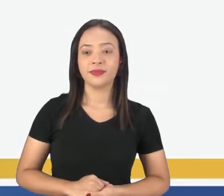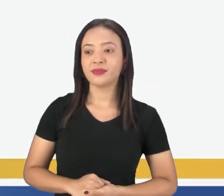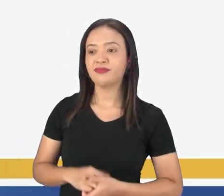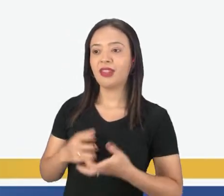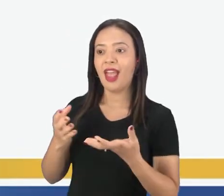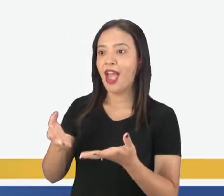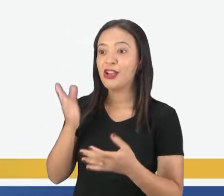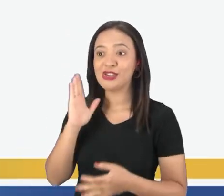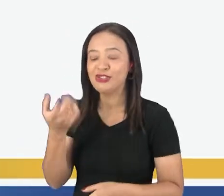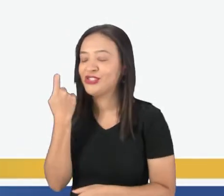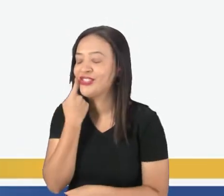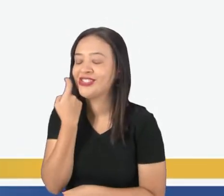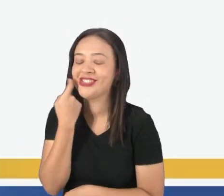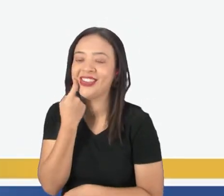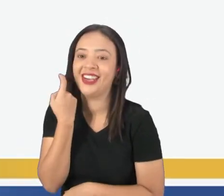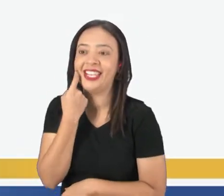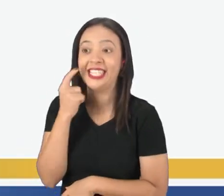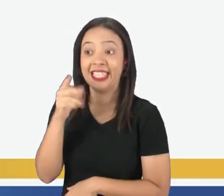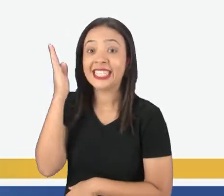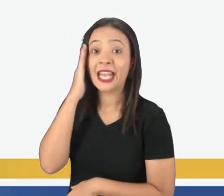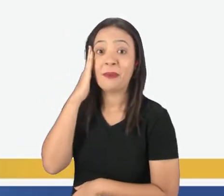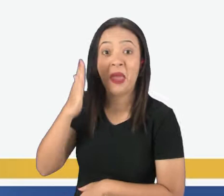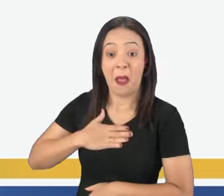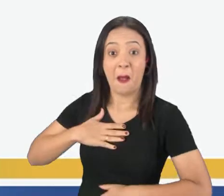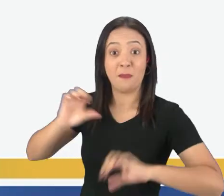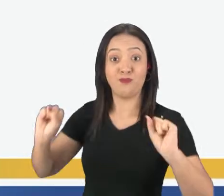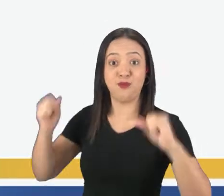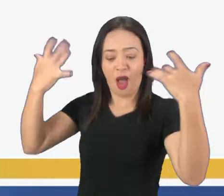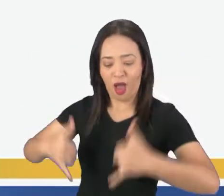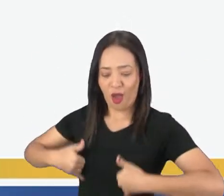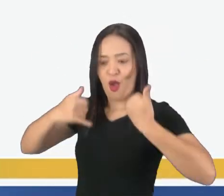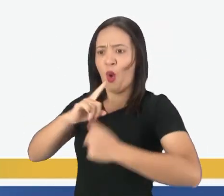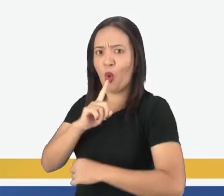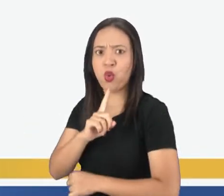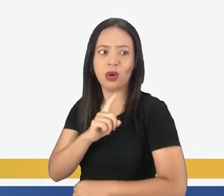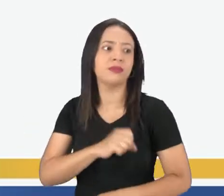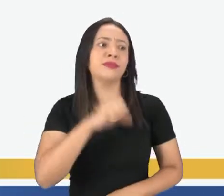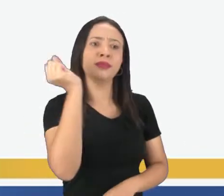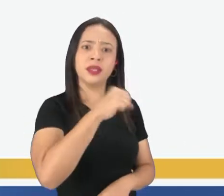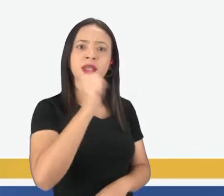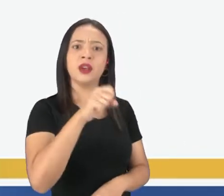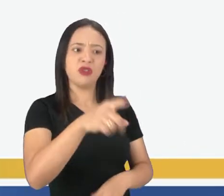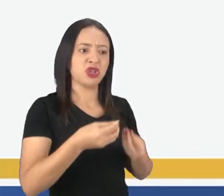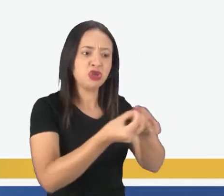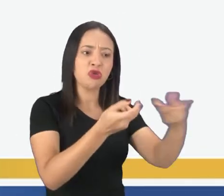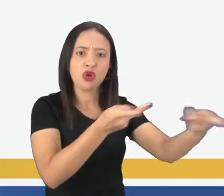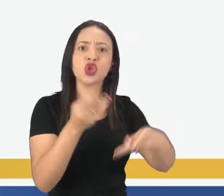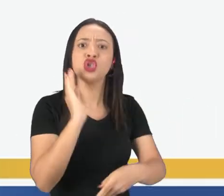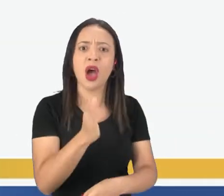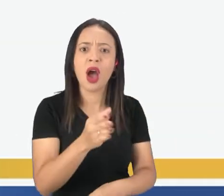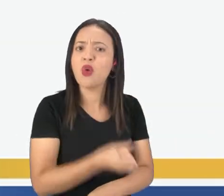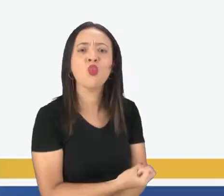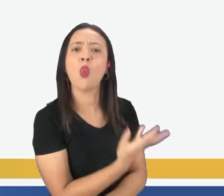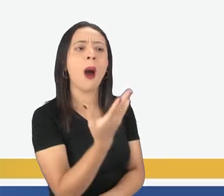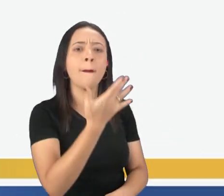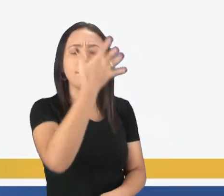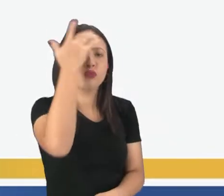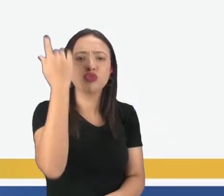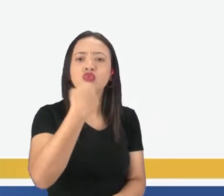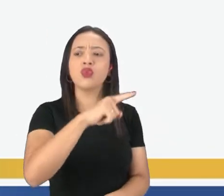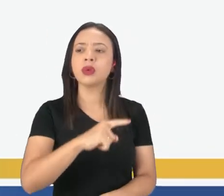Eu quero que chegue logo sexta-feira. Você sabia que vai ser a minha festa de aniversário? Sim, você entregou os convites? Quantas pessoas